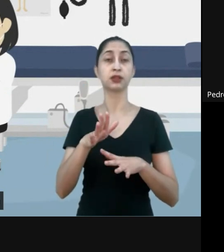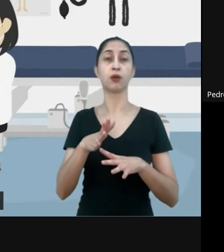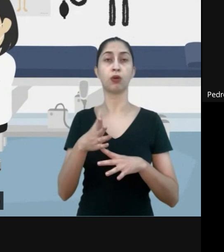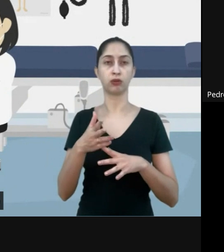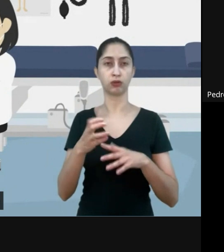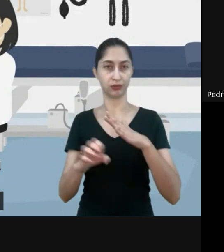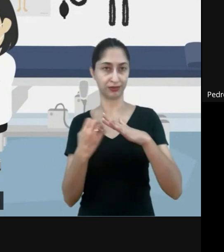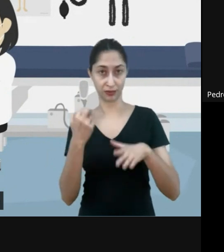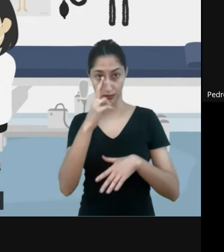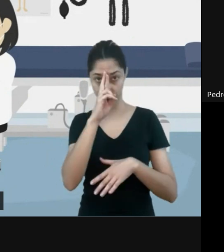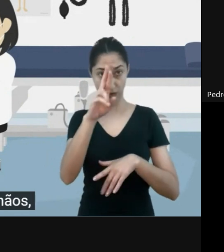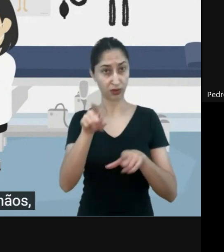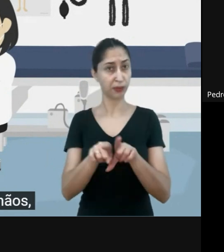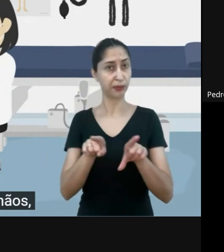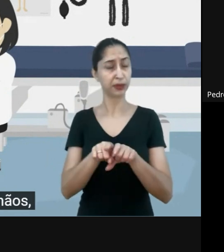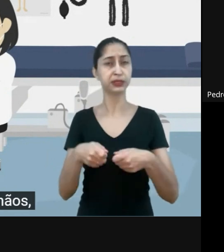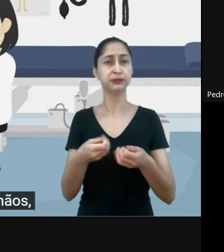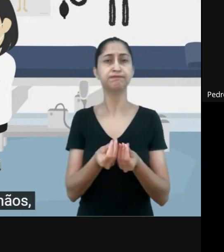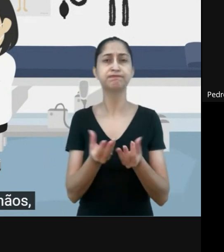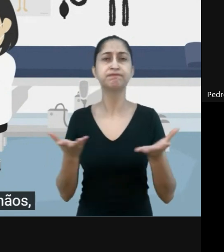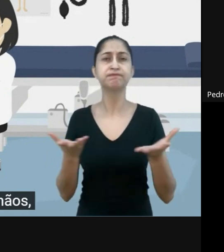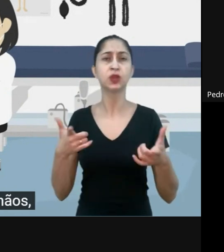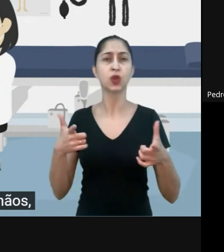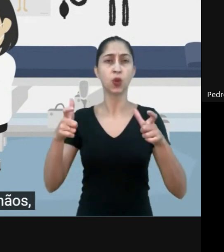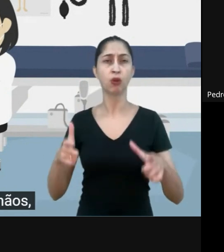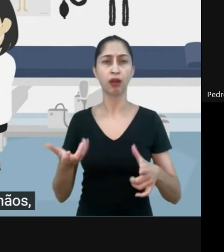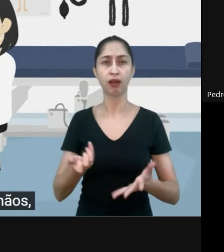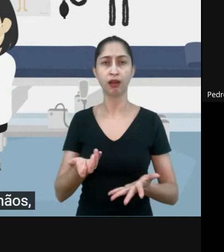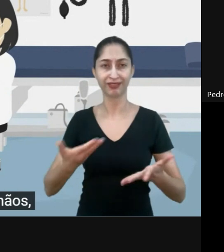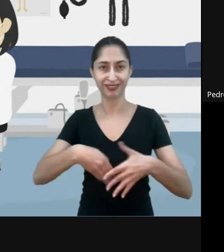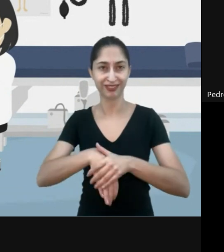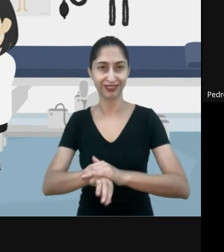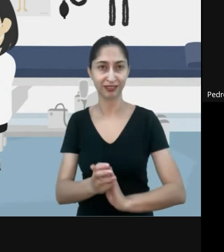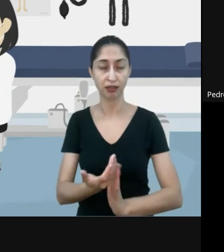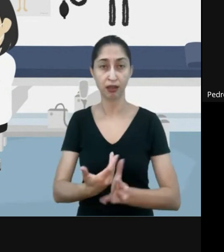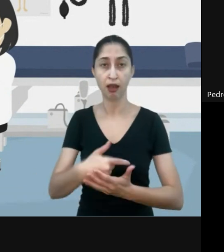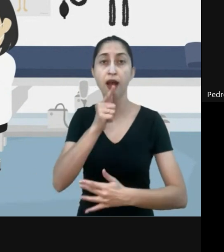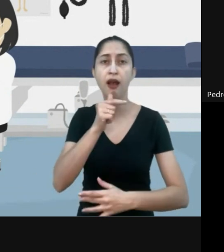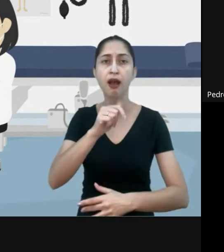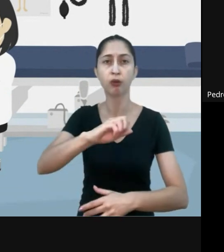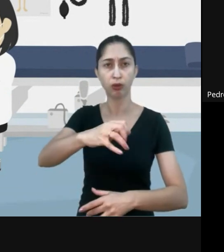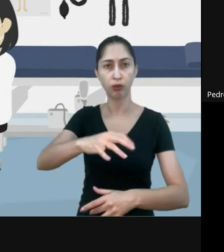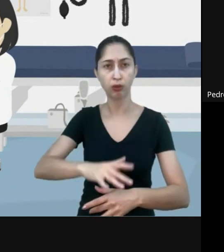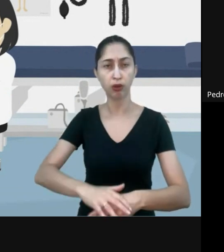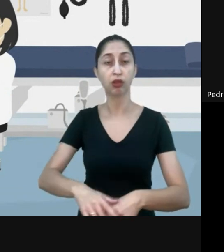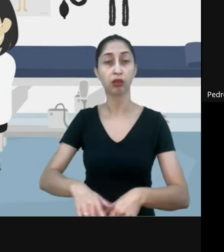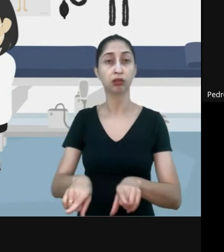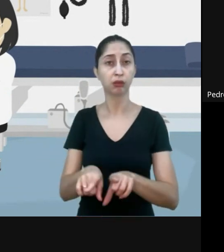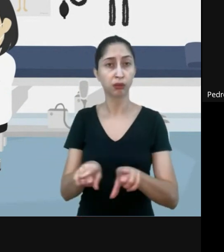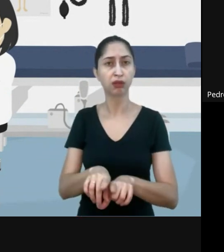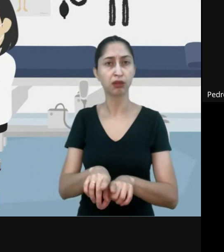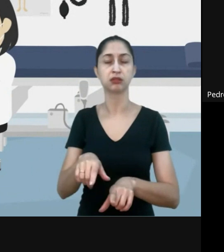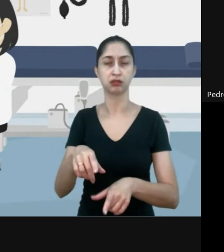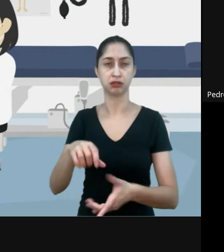como disponibilizar lavatório exclusivo para a higienização das mãos provido de água corrente, sabonete